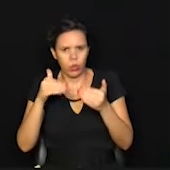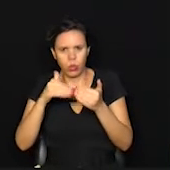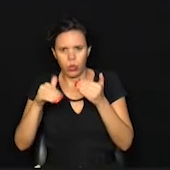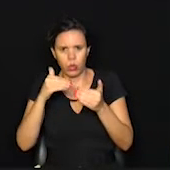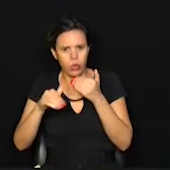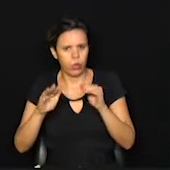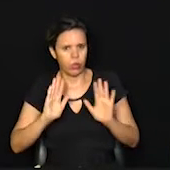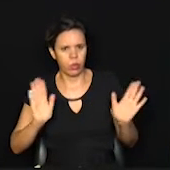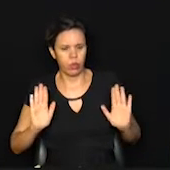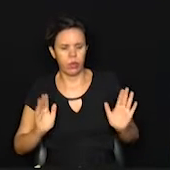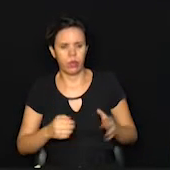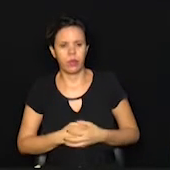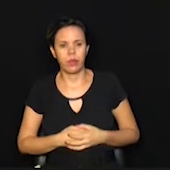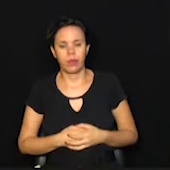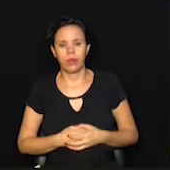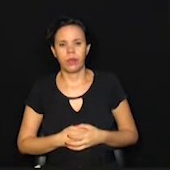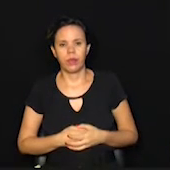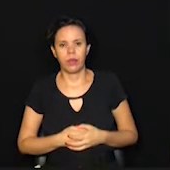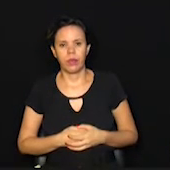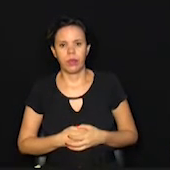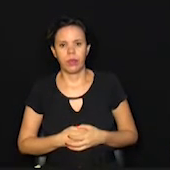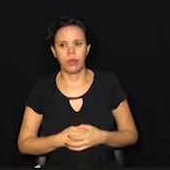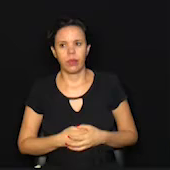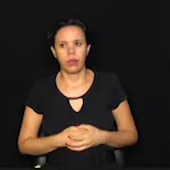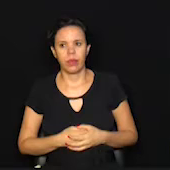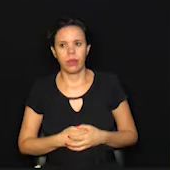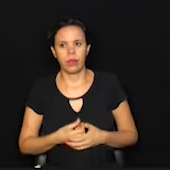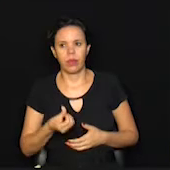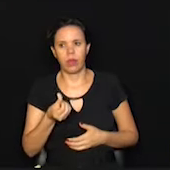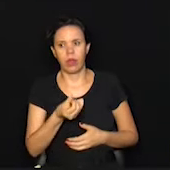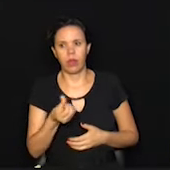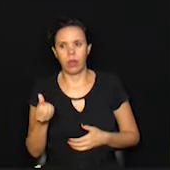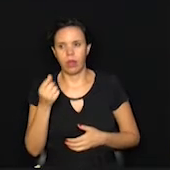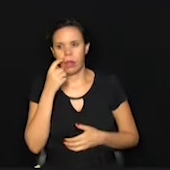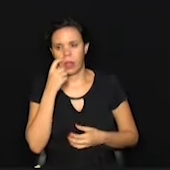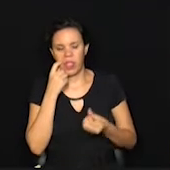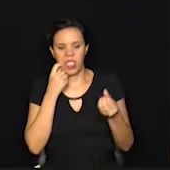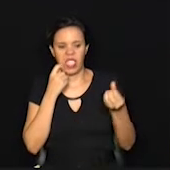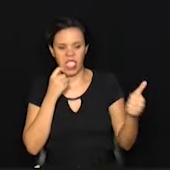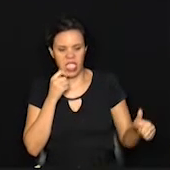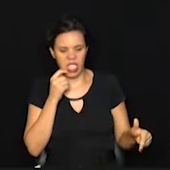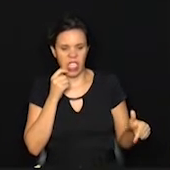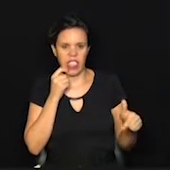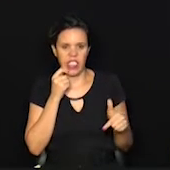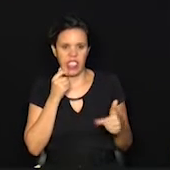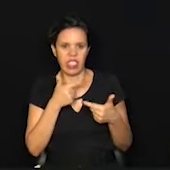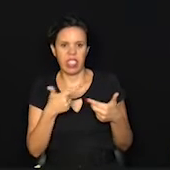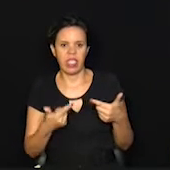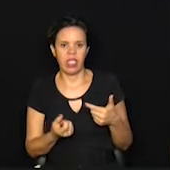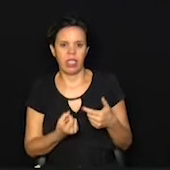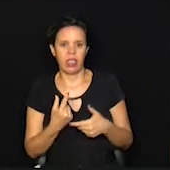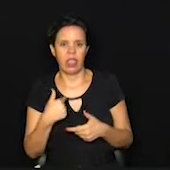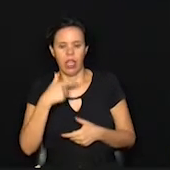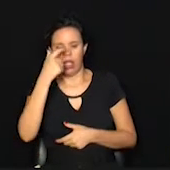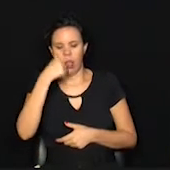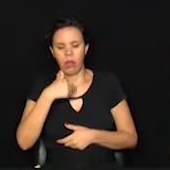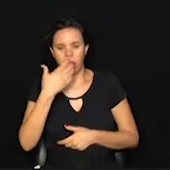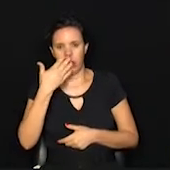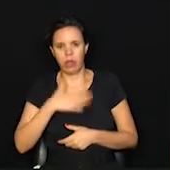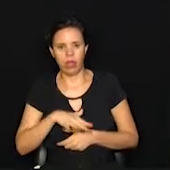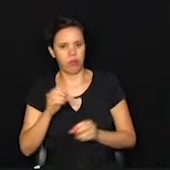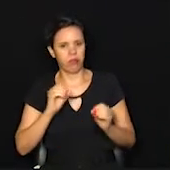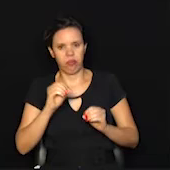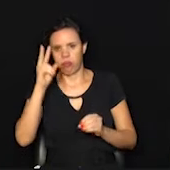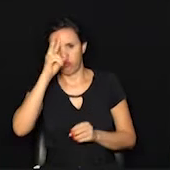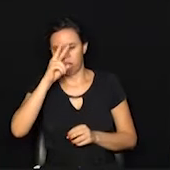isso eu vi 6667 é uma coisa g***** eu era criança não